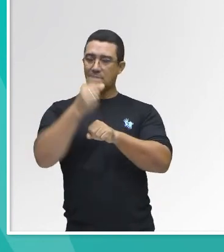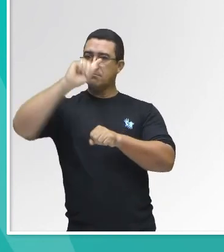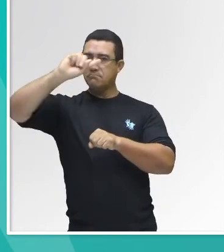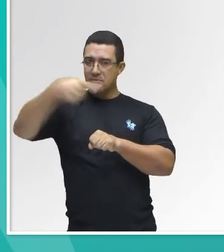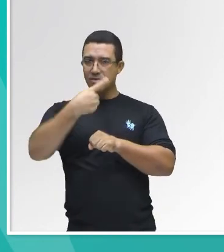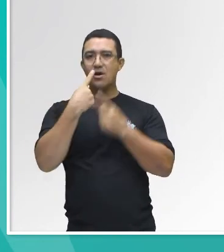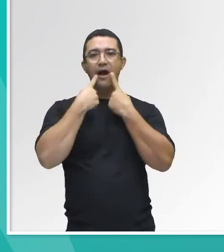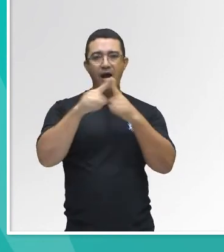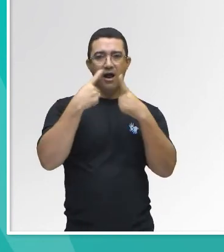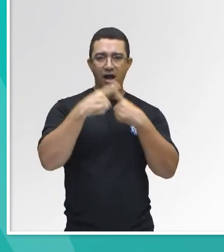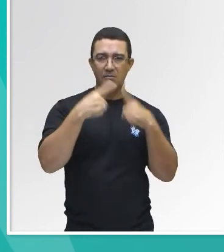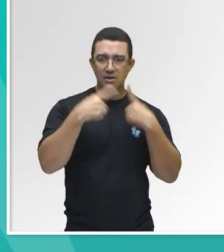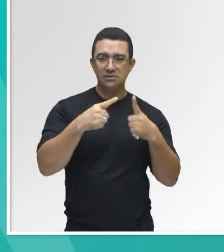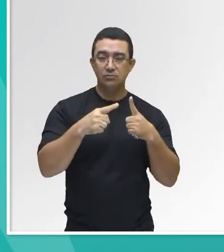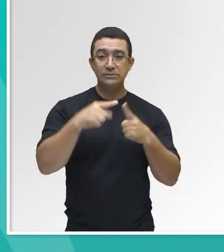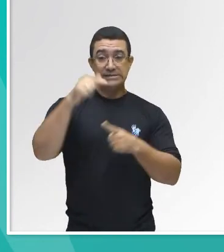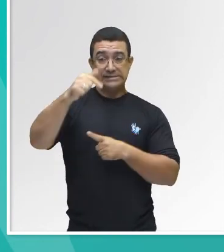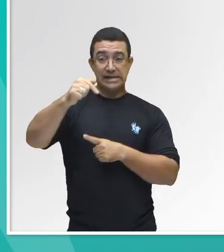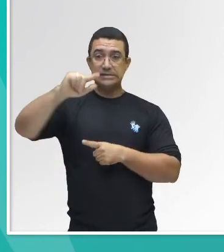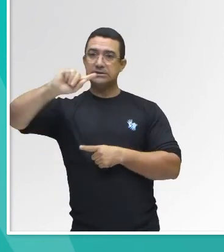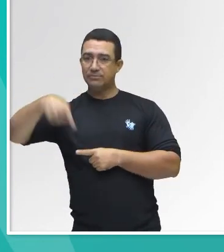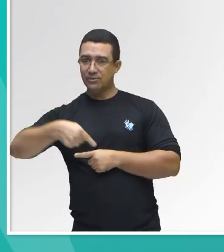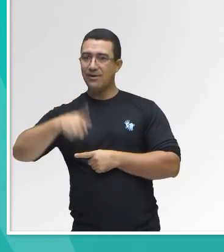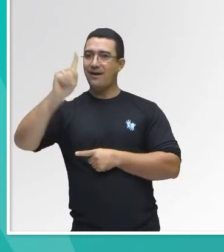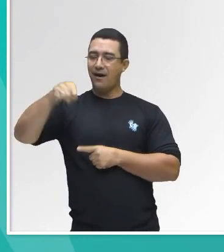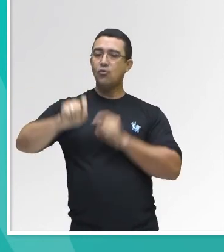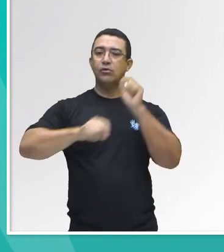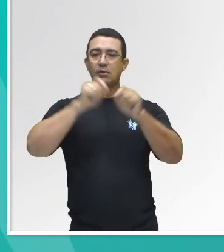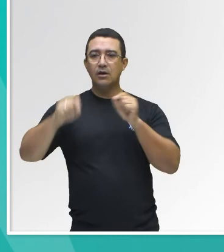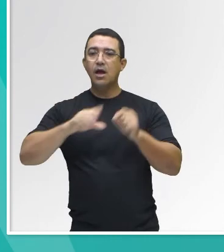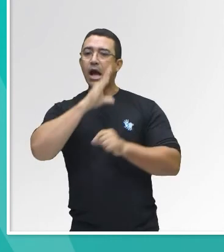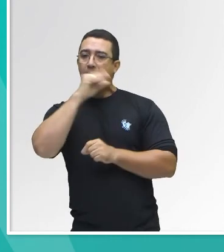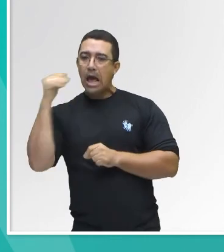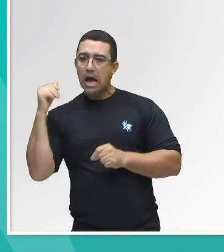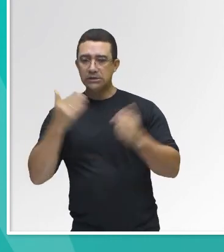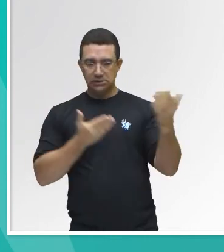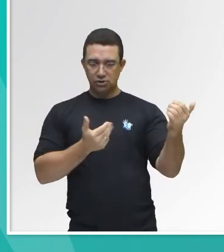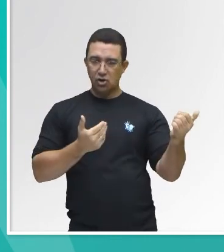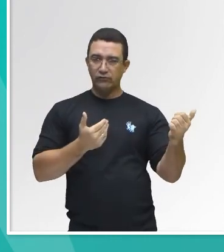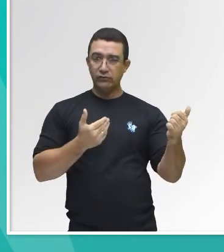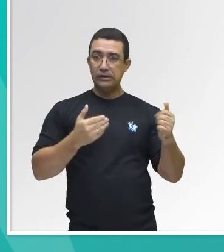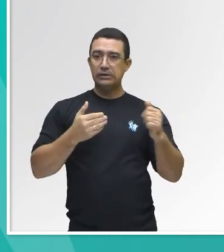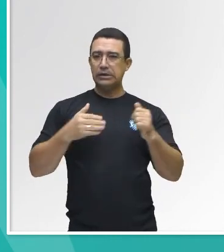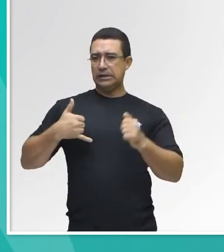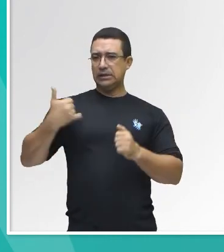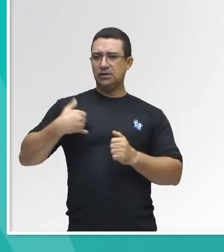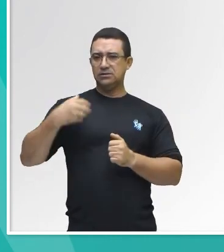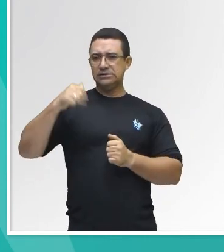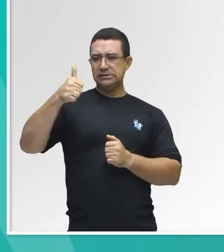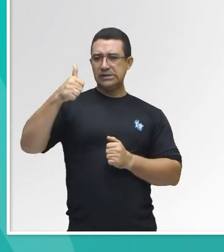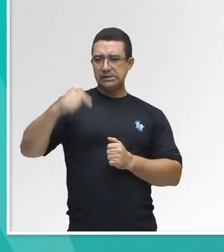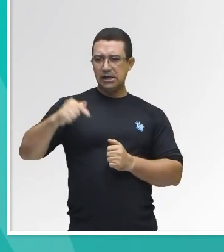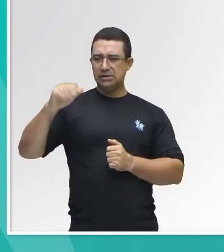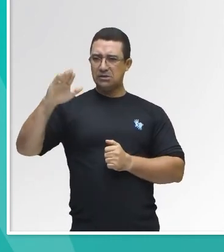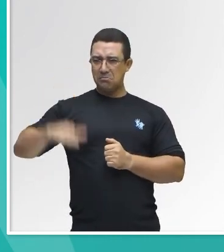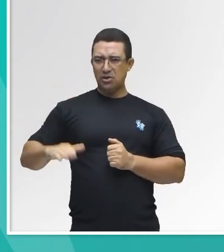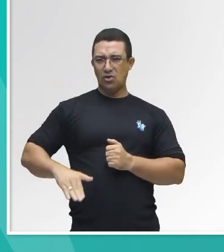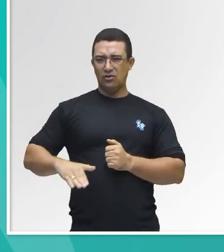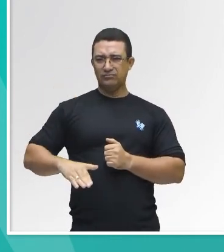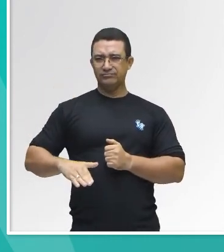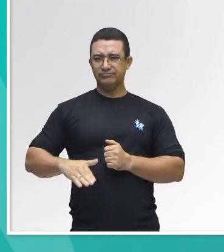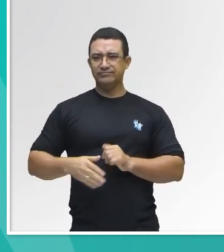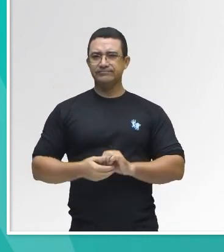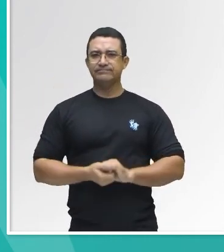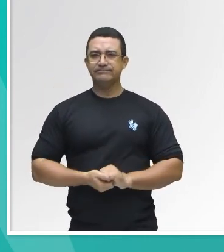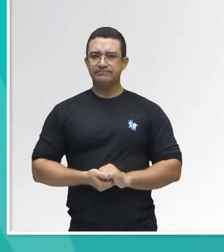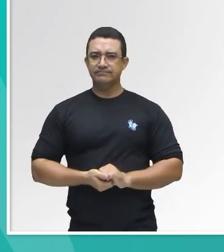de las quais 7.000 eram de niñas e adolescentes menores de 17 anos. né? Então ele coloca aqui